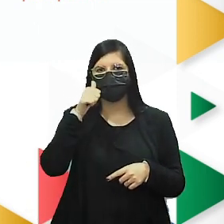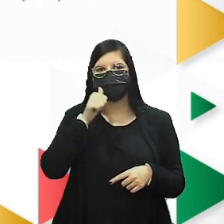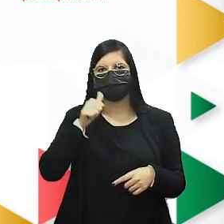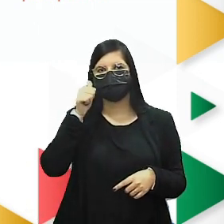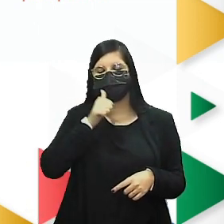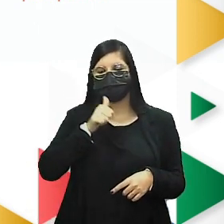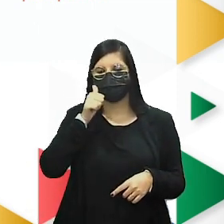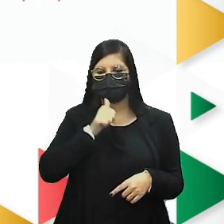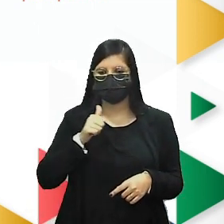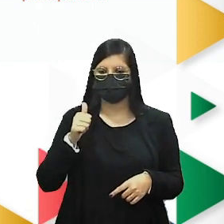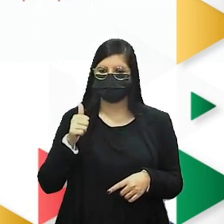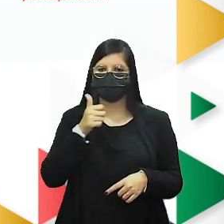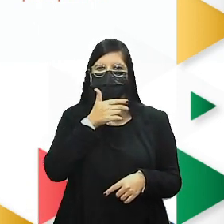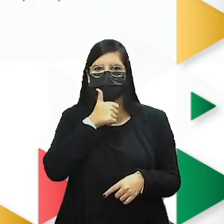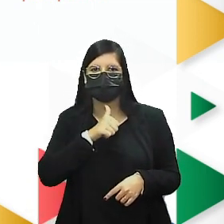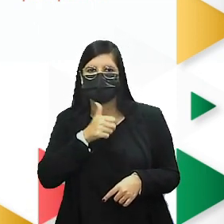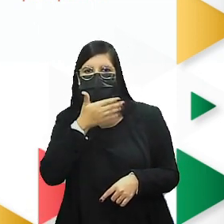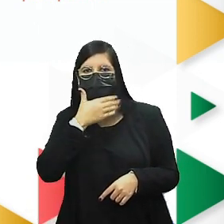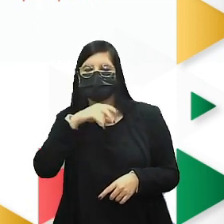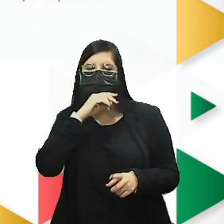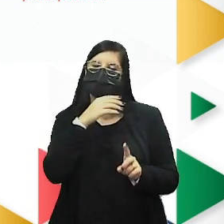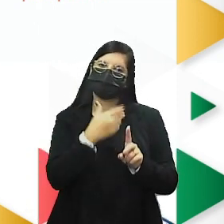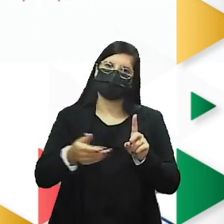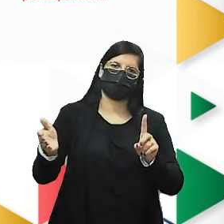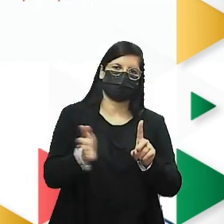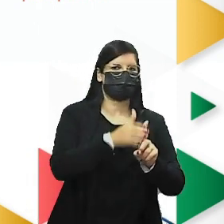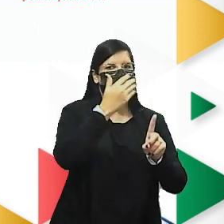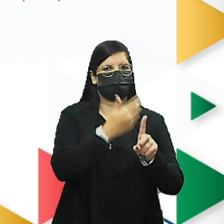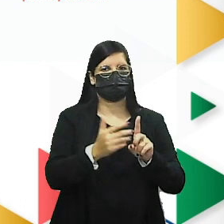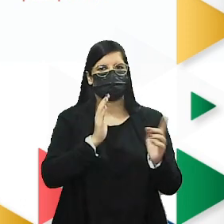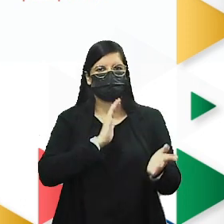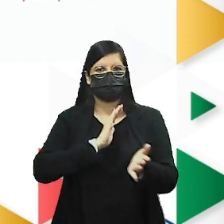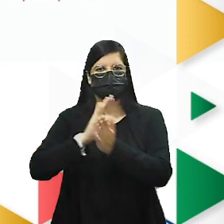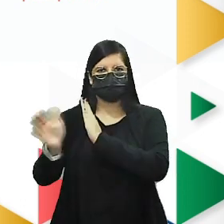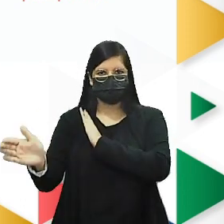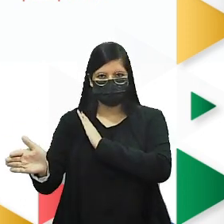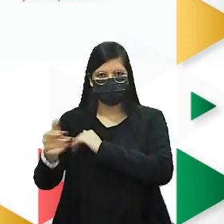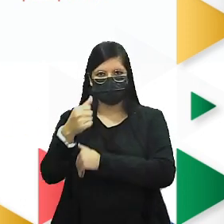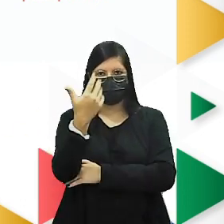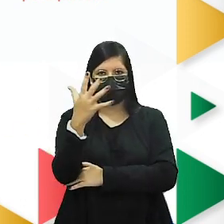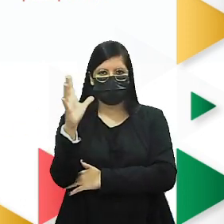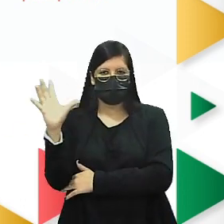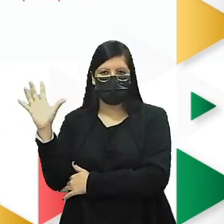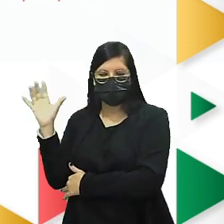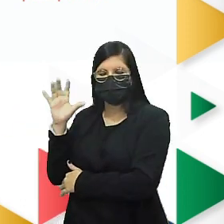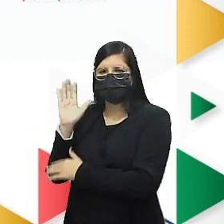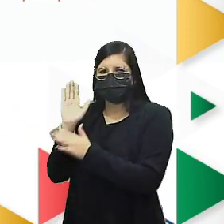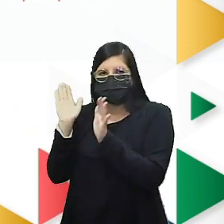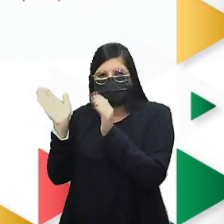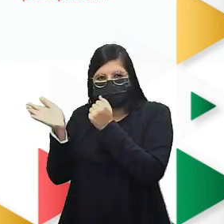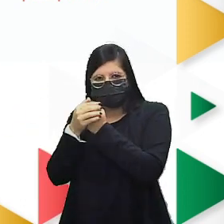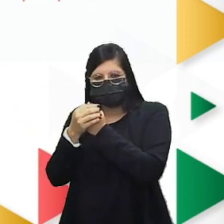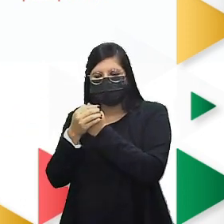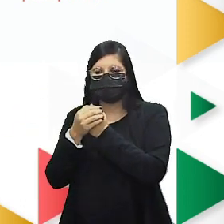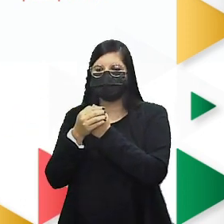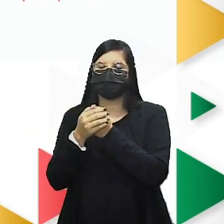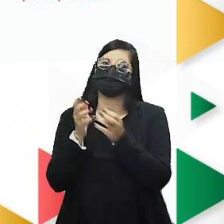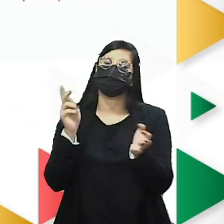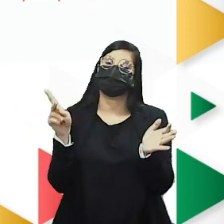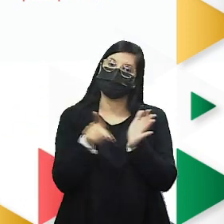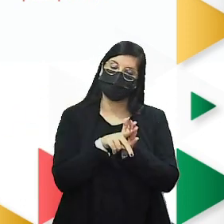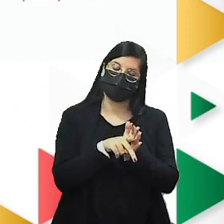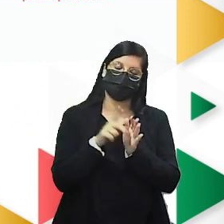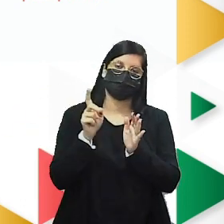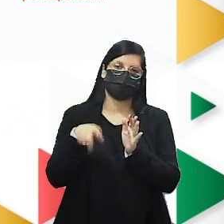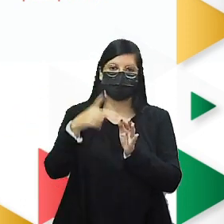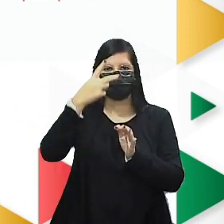que apanhava do pai, fugiu para a mata, enfim. Tem cada região também vai ter uma versão, né, que ela realmente faz parte